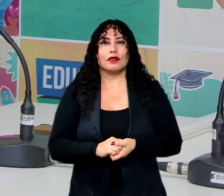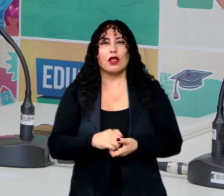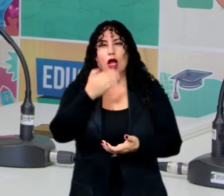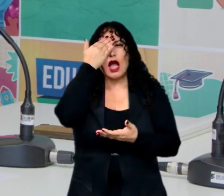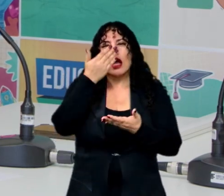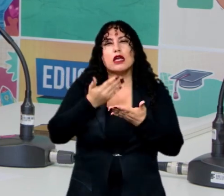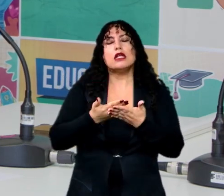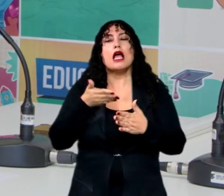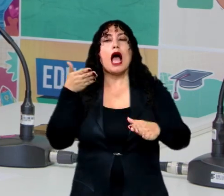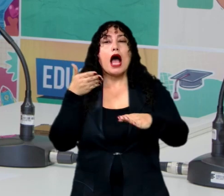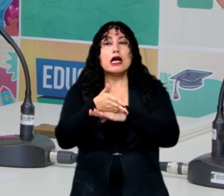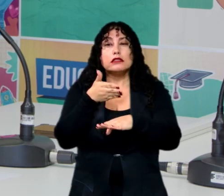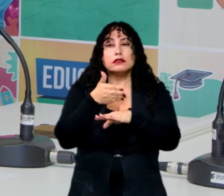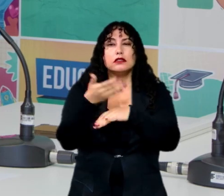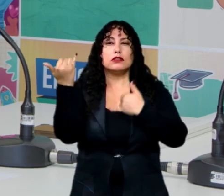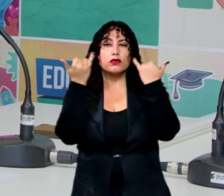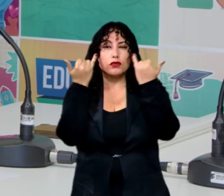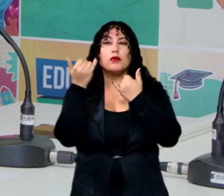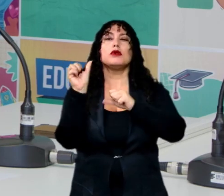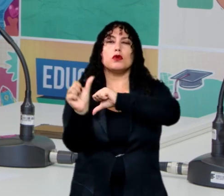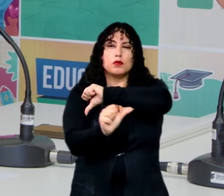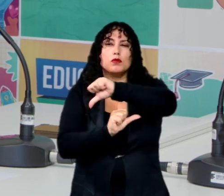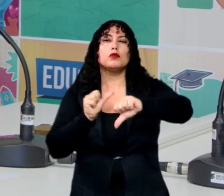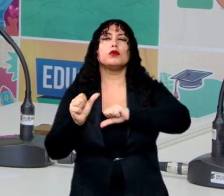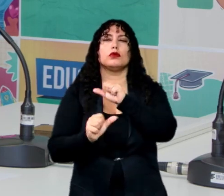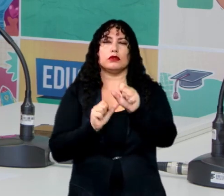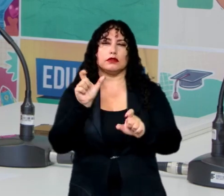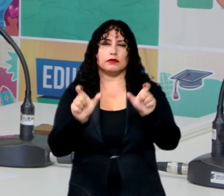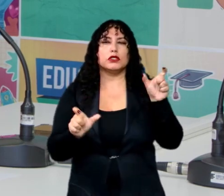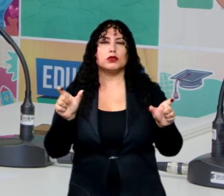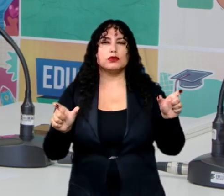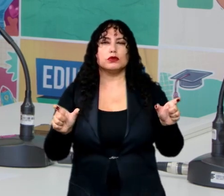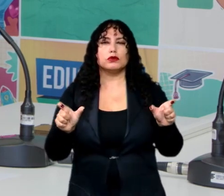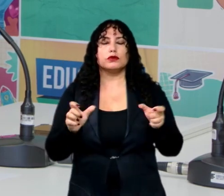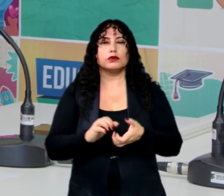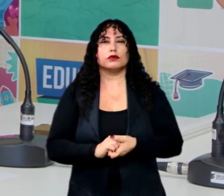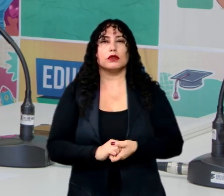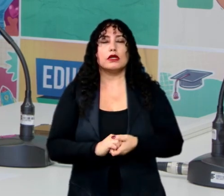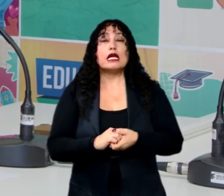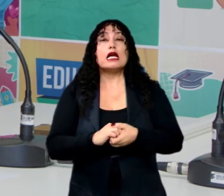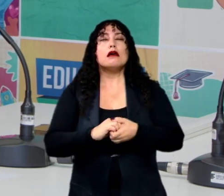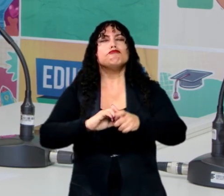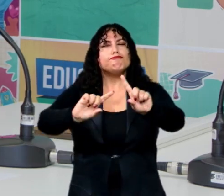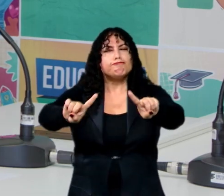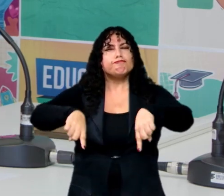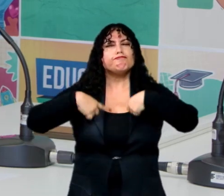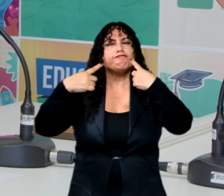acredito muito no acesso à informação que muda as pessoas, né? Gerar nas pessoas a